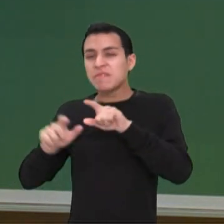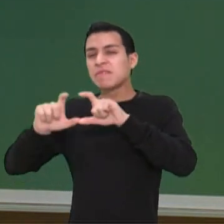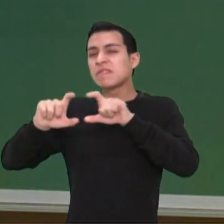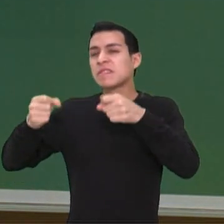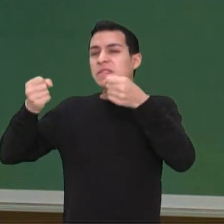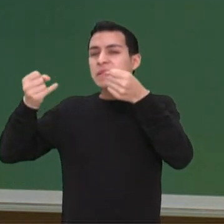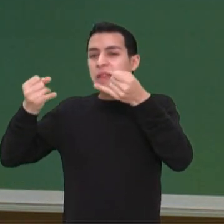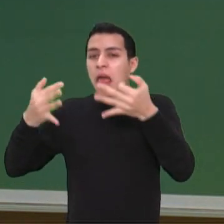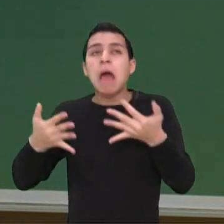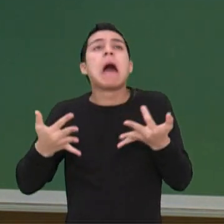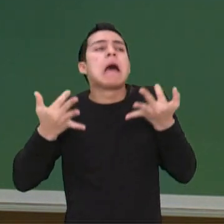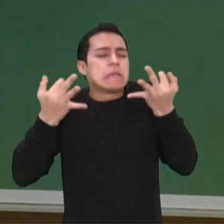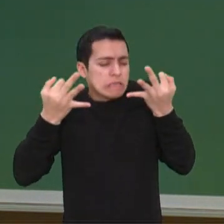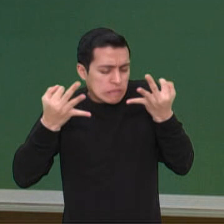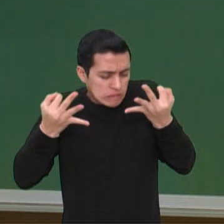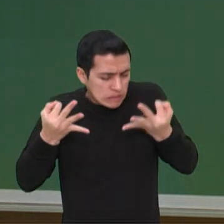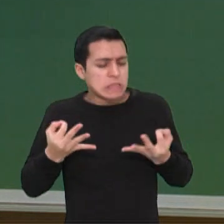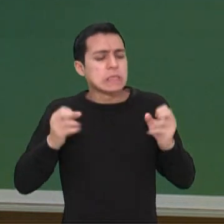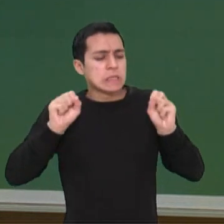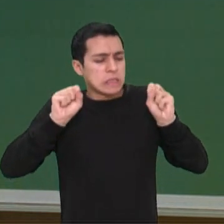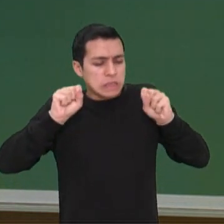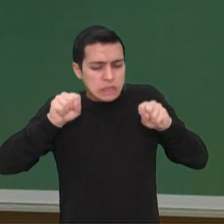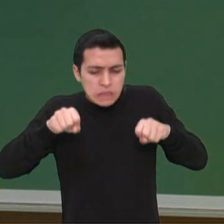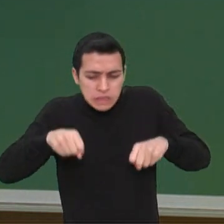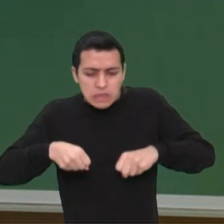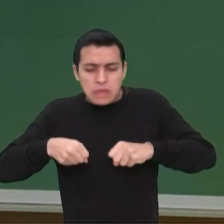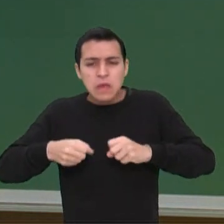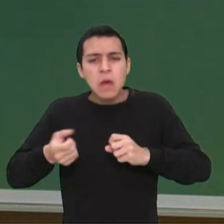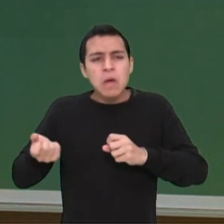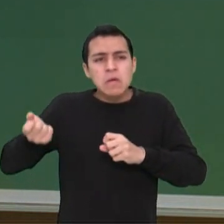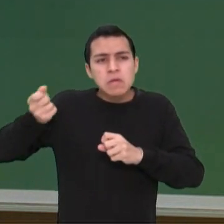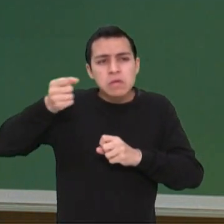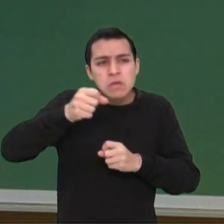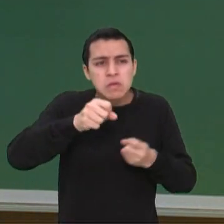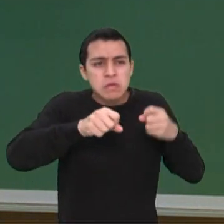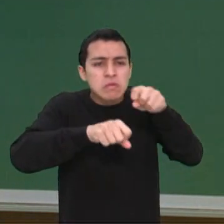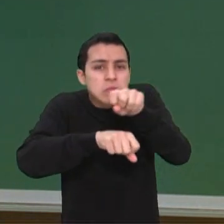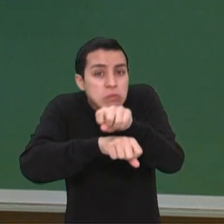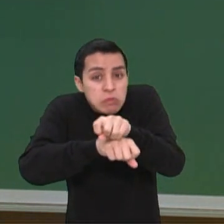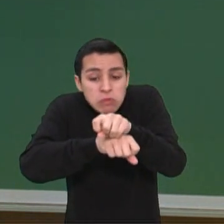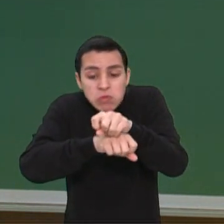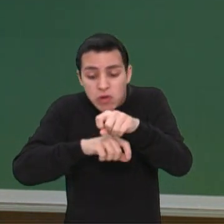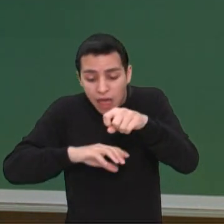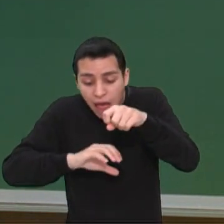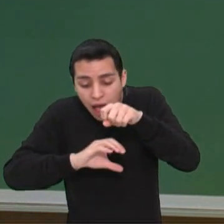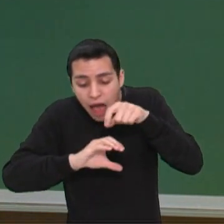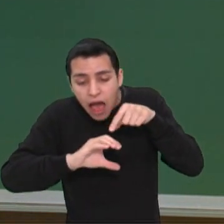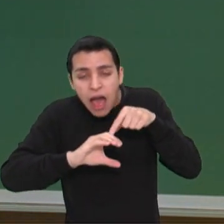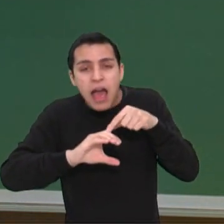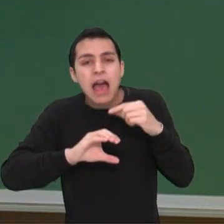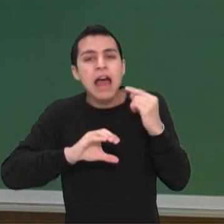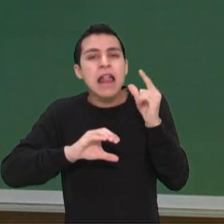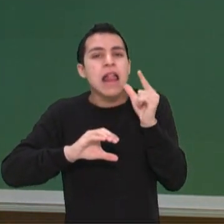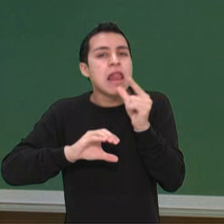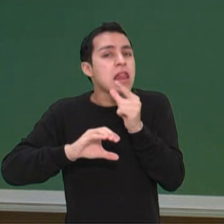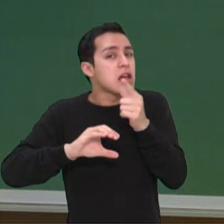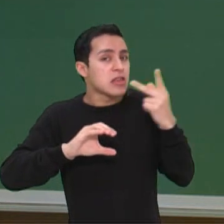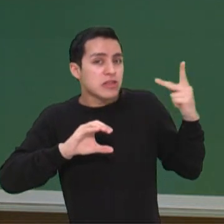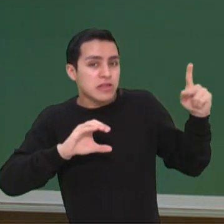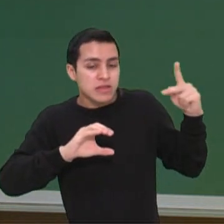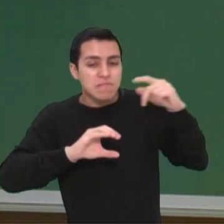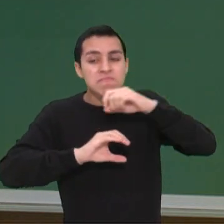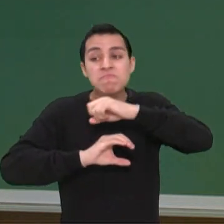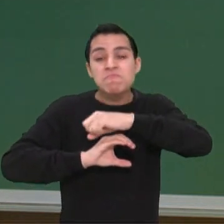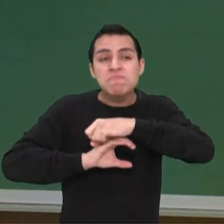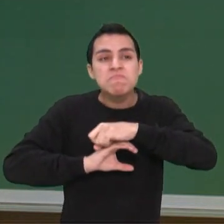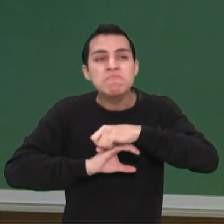ter certeza que sim, que ele está deitado sobre o sanduíche do John, mostra que ele está numa coisa mais tranquila, numa